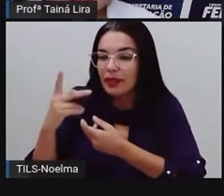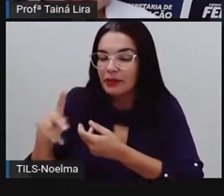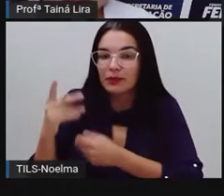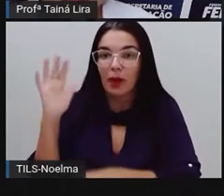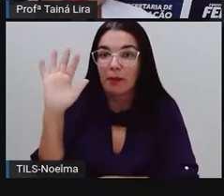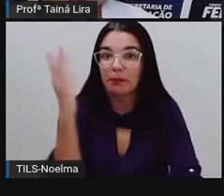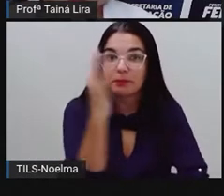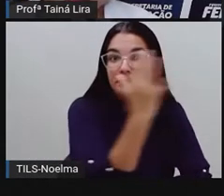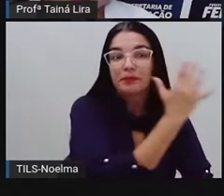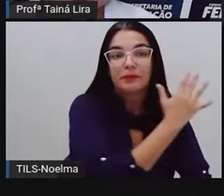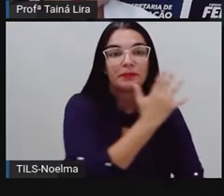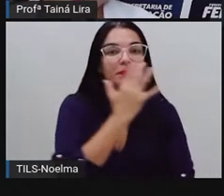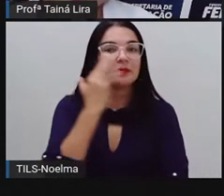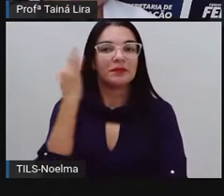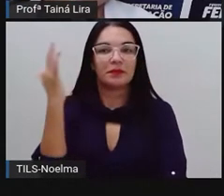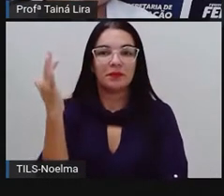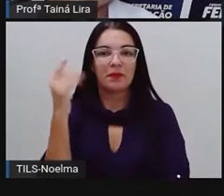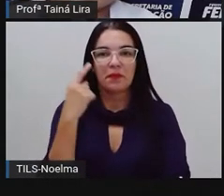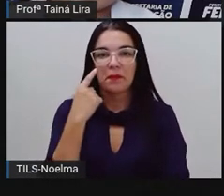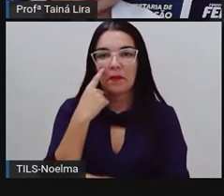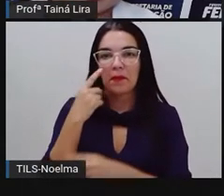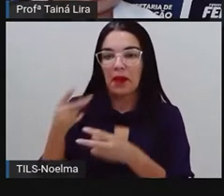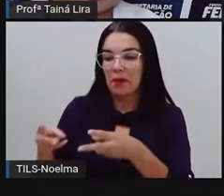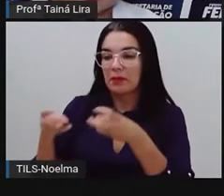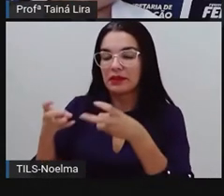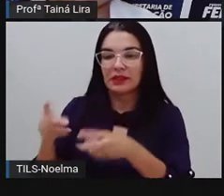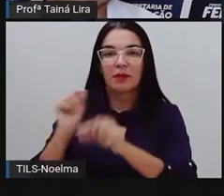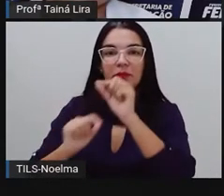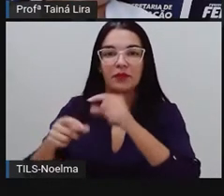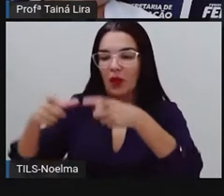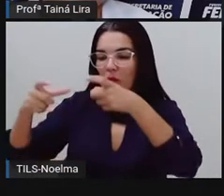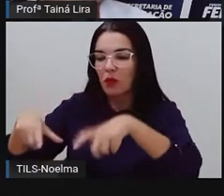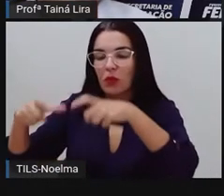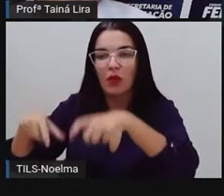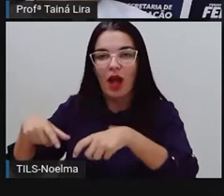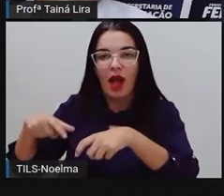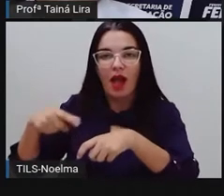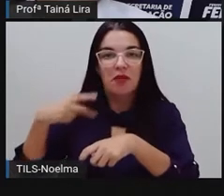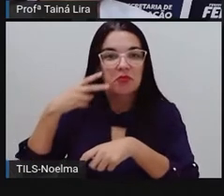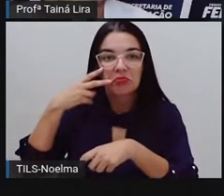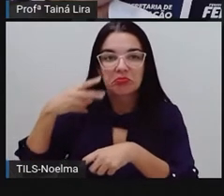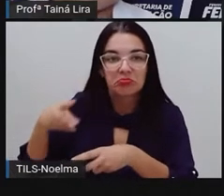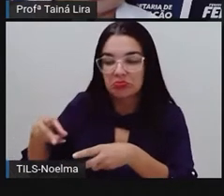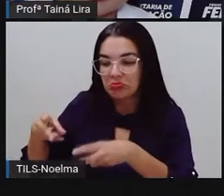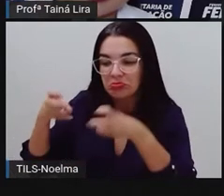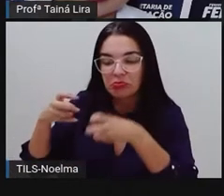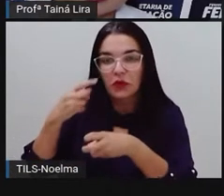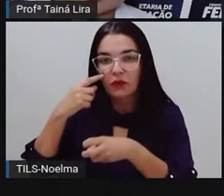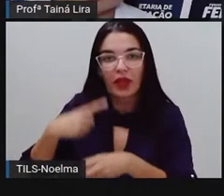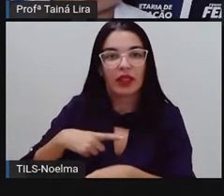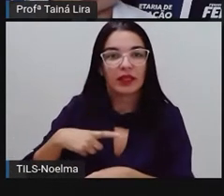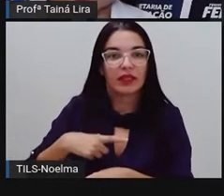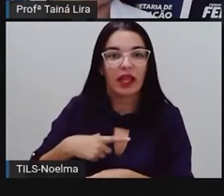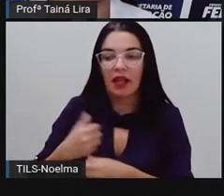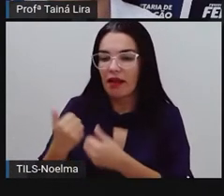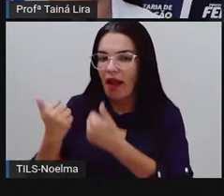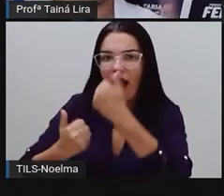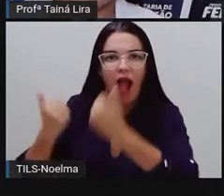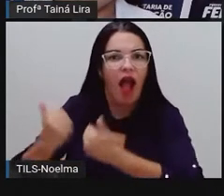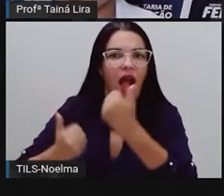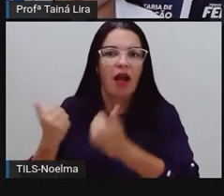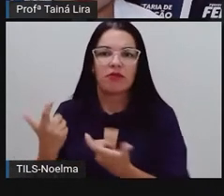plantação observa em não é que aqui é um local onde a gente não vê né muita presença aí de